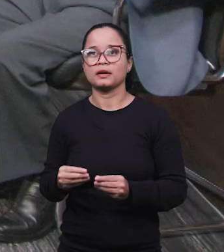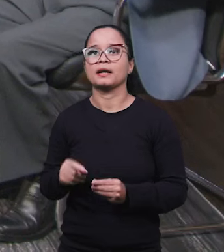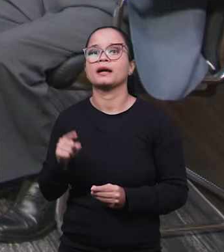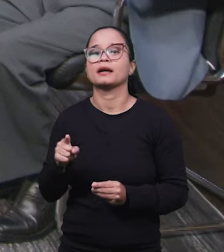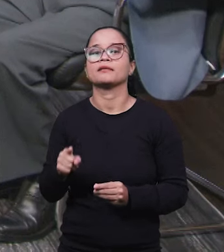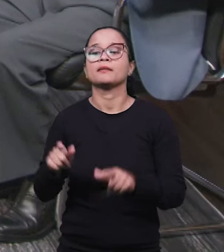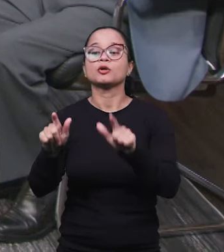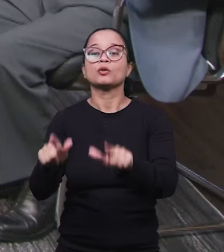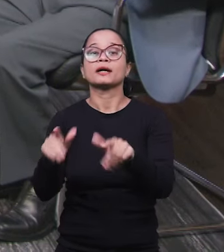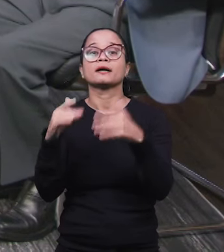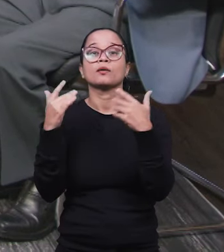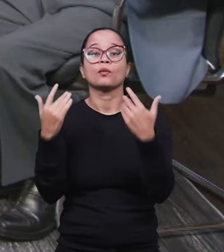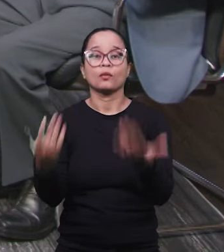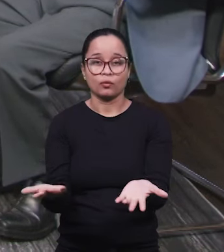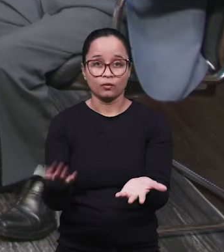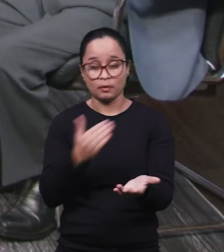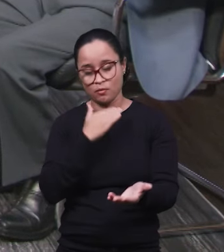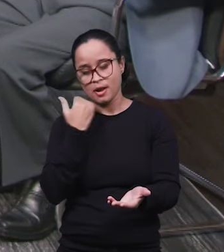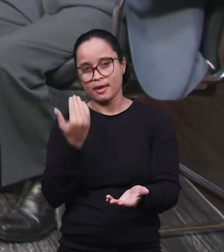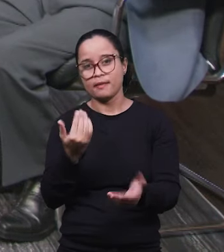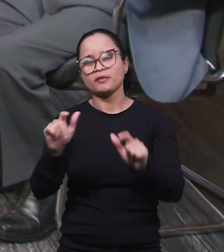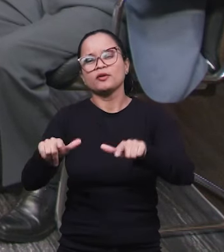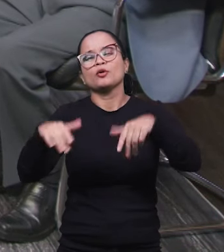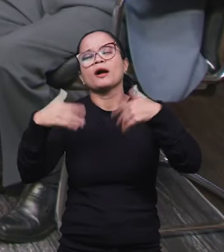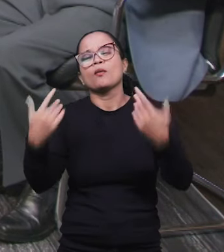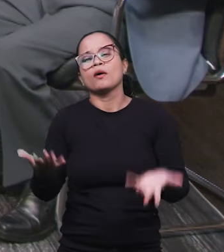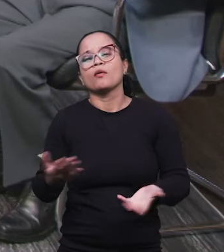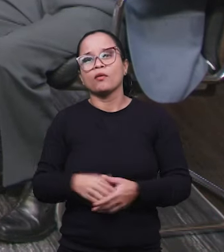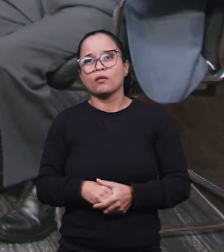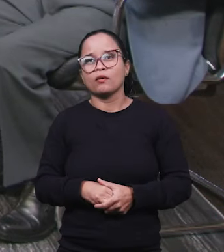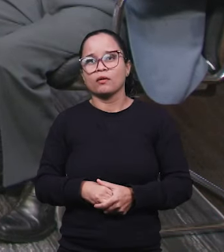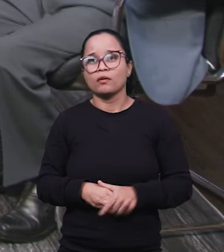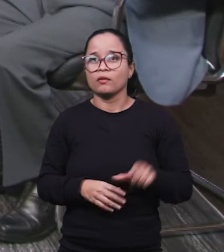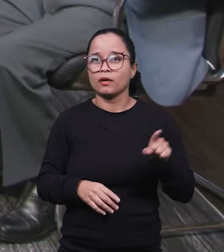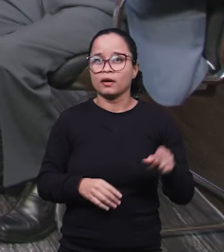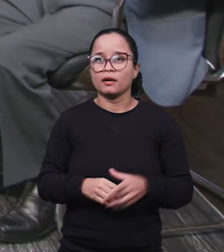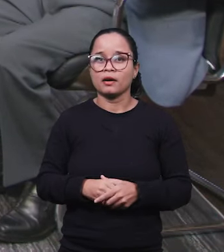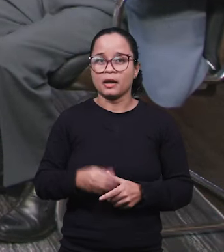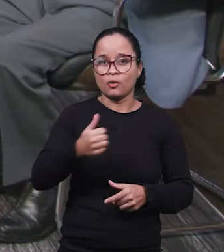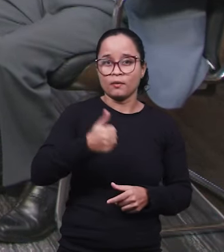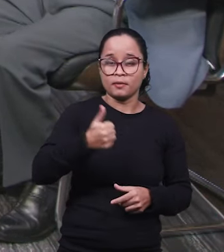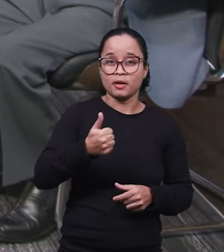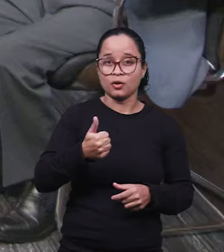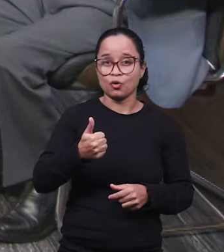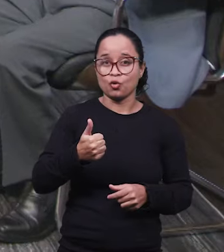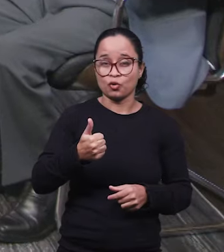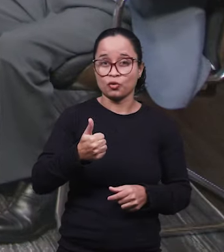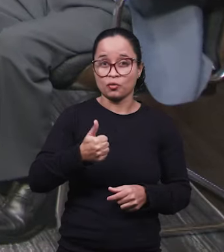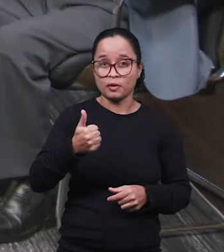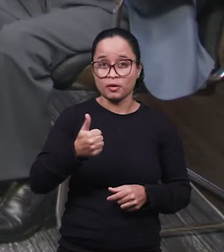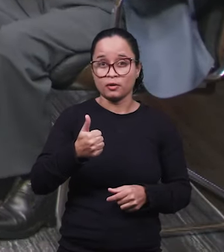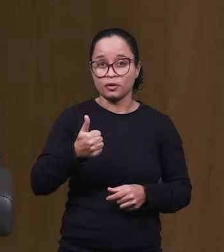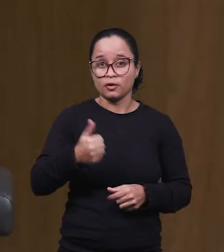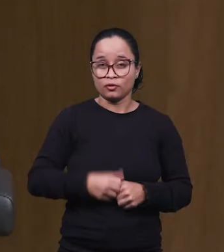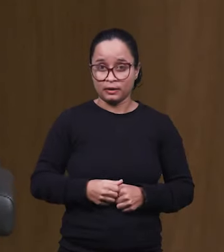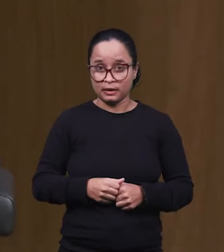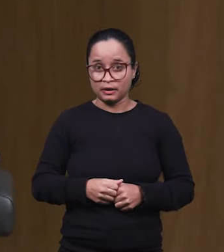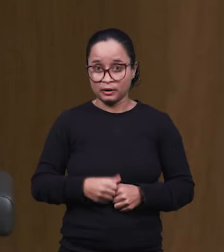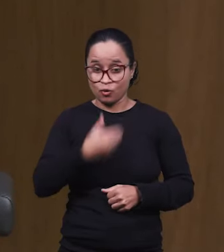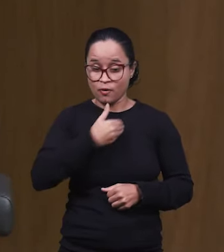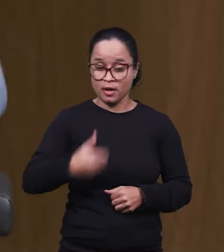quer saber para onde é que ele vai. Quem vai recebê-lo lá? Se é o primeiro-ministro lá do Japão, falando japonês,